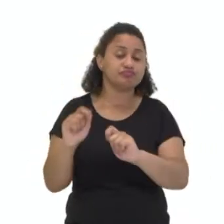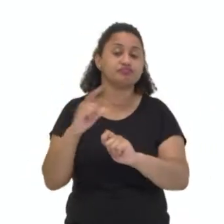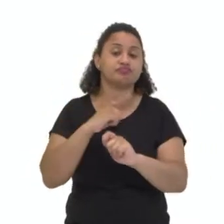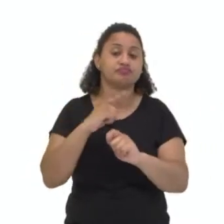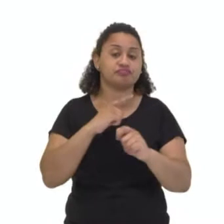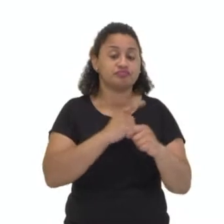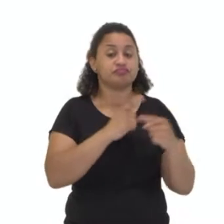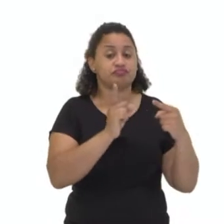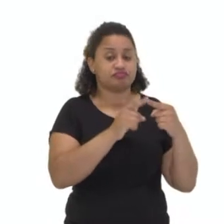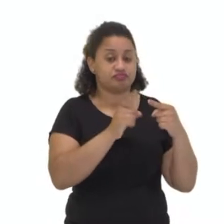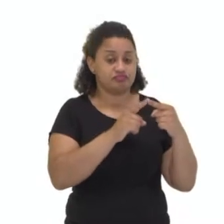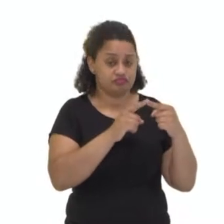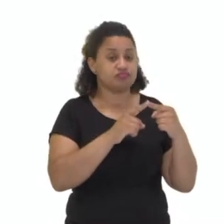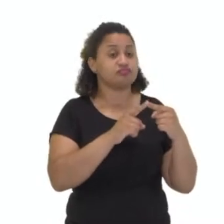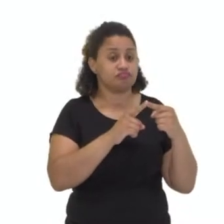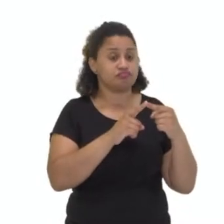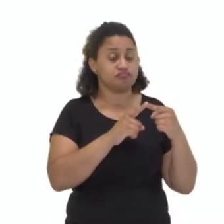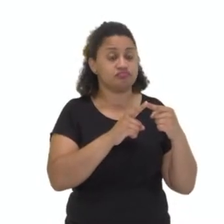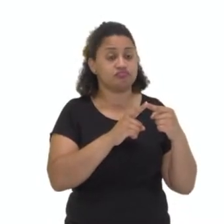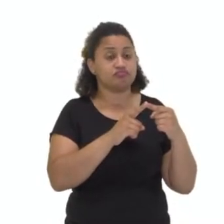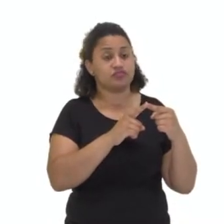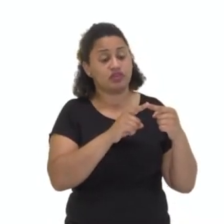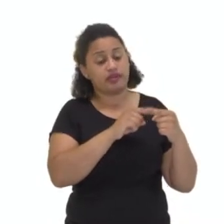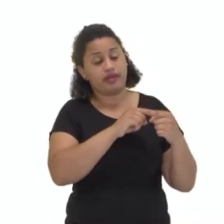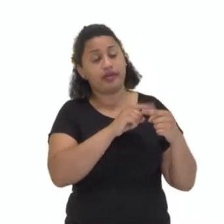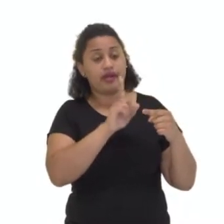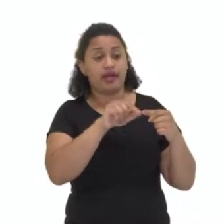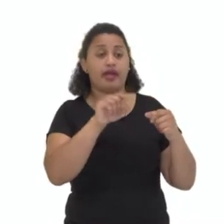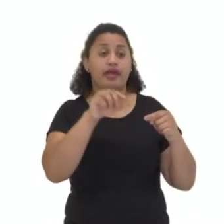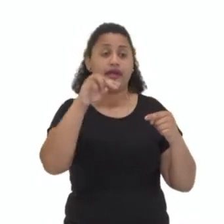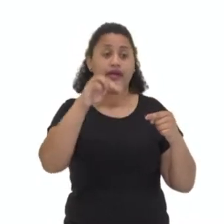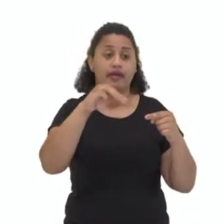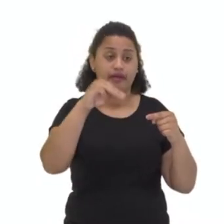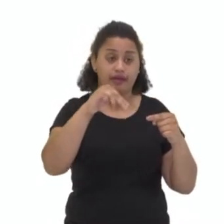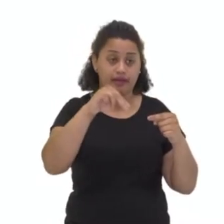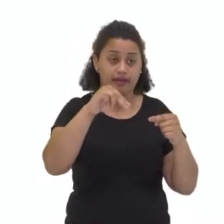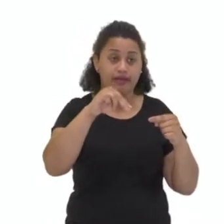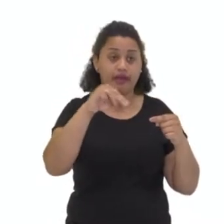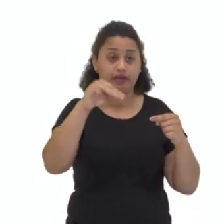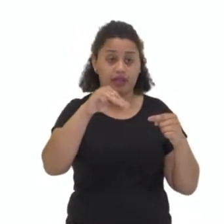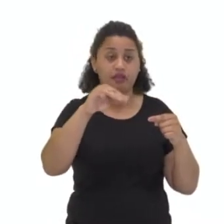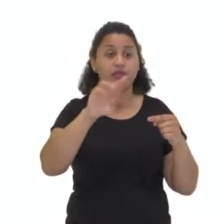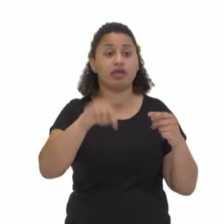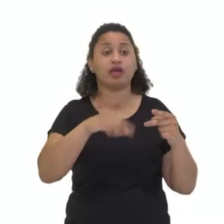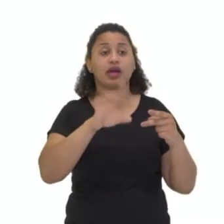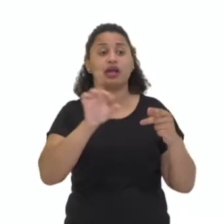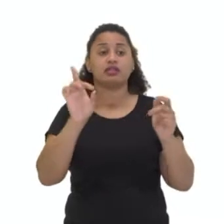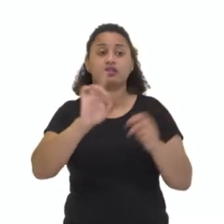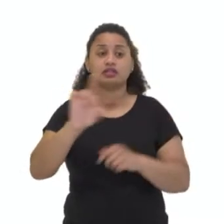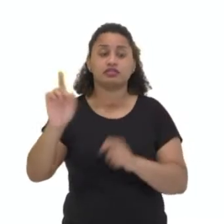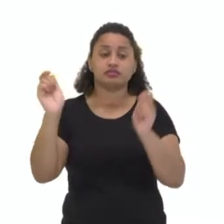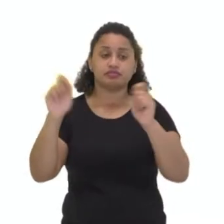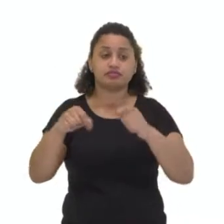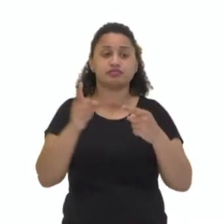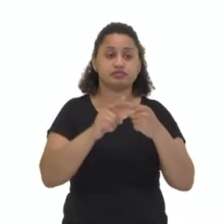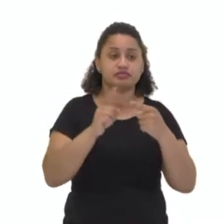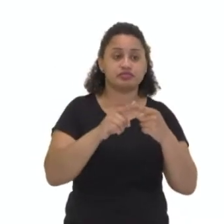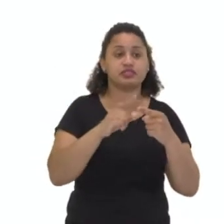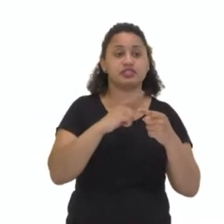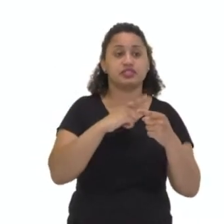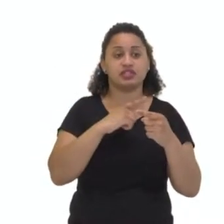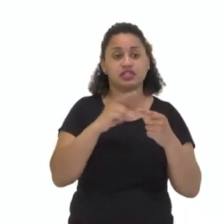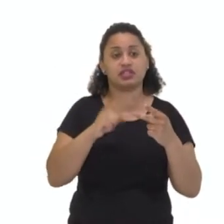primeira etapa, que também é chamada de M, e para cada possibilidade dessa primeira etapa, o